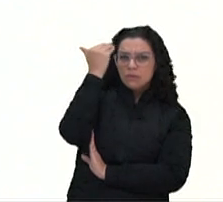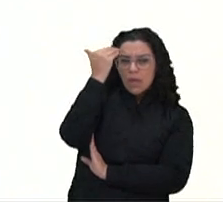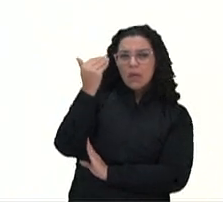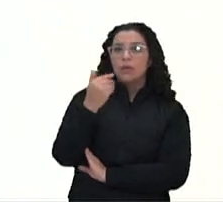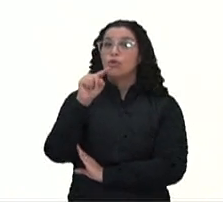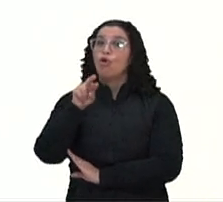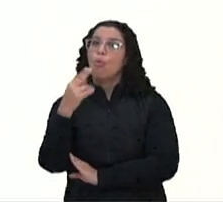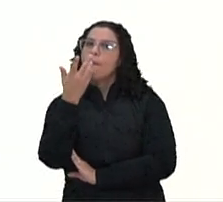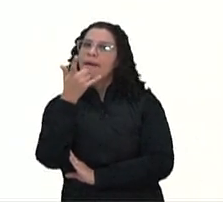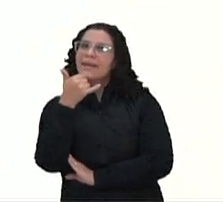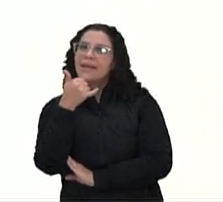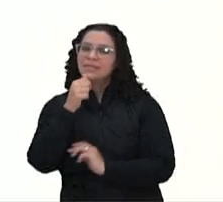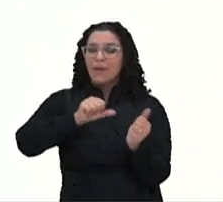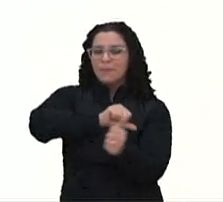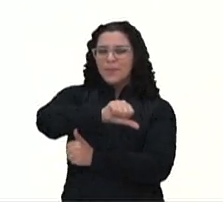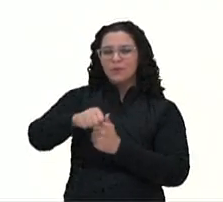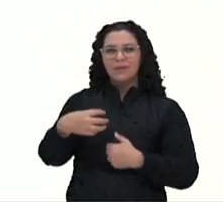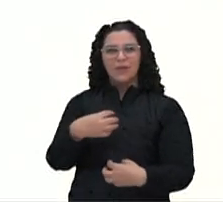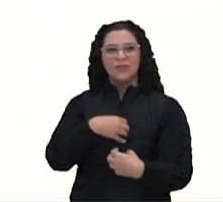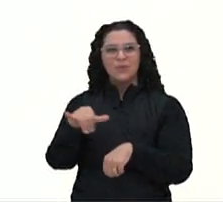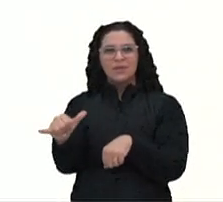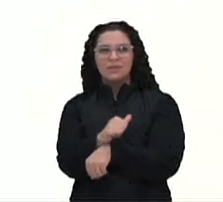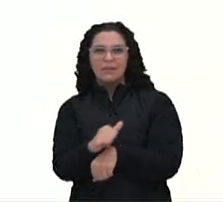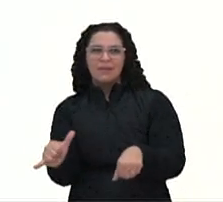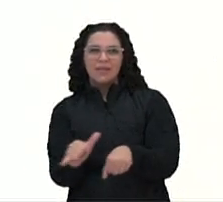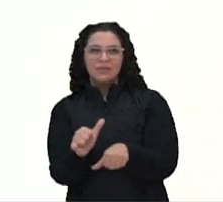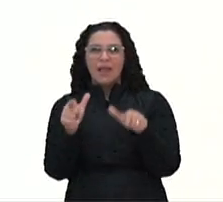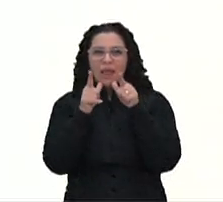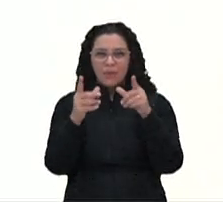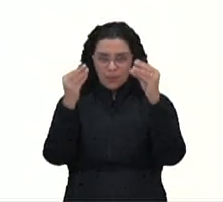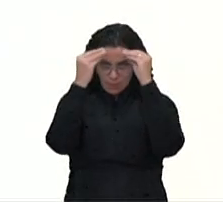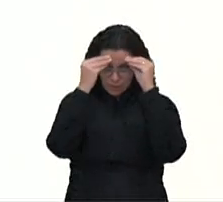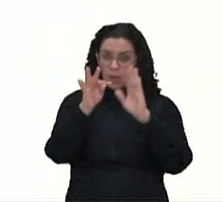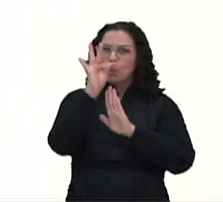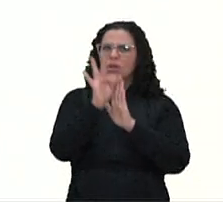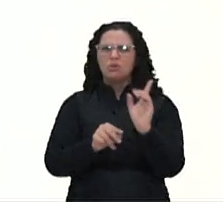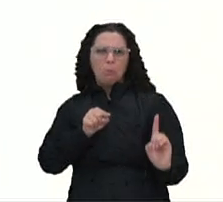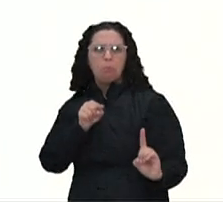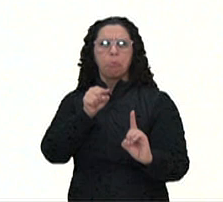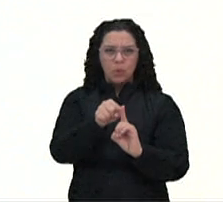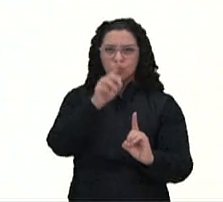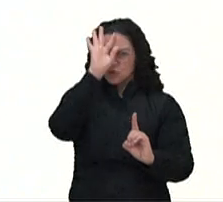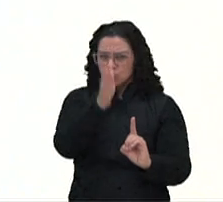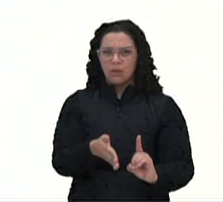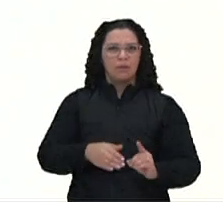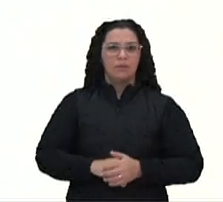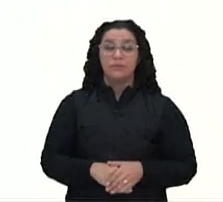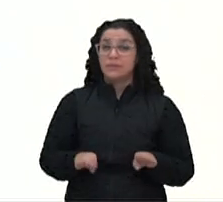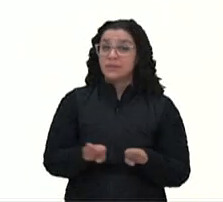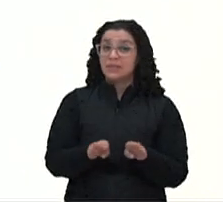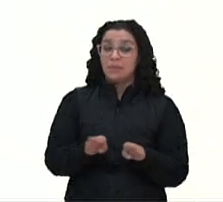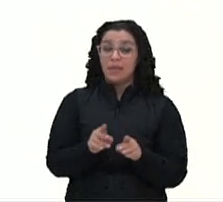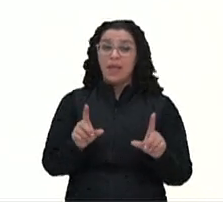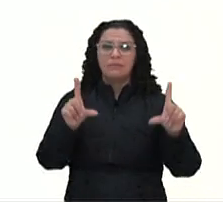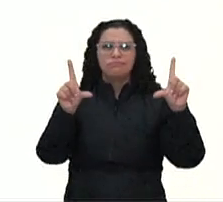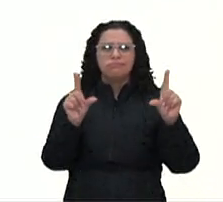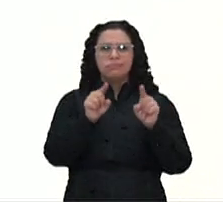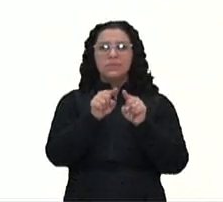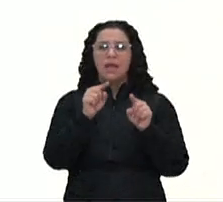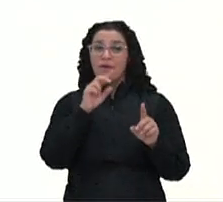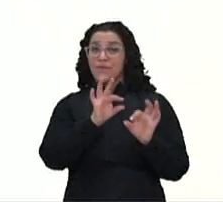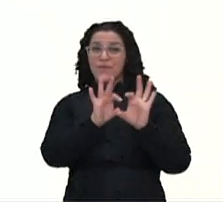para criança, a linguagem ela pode variar. Ele é um texto objetivo, sem enrolação, ele vai direto ao ponto. Períodos curtos e